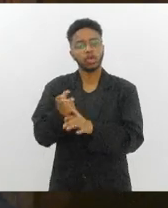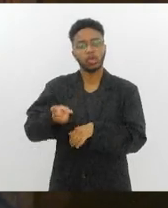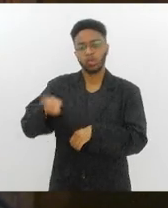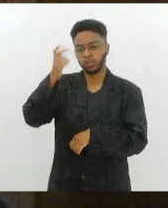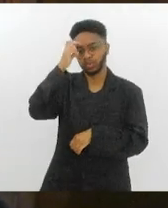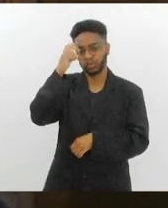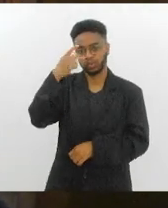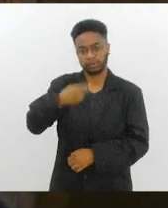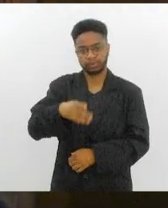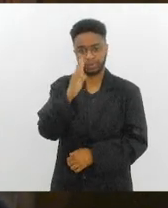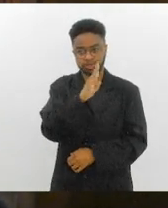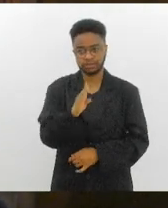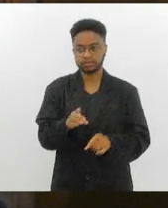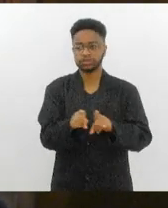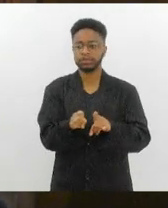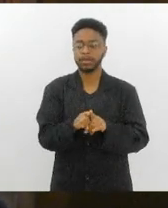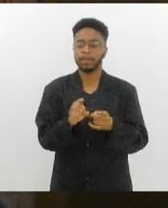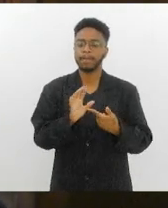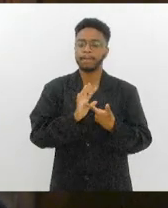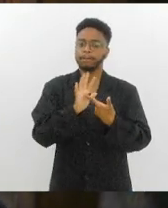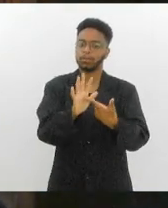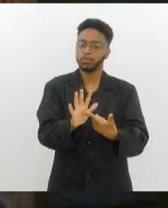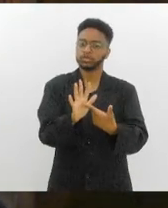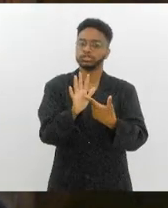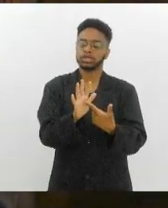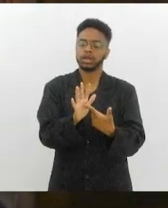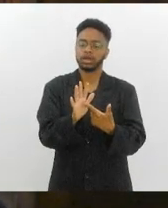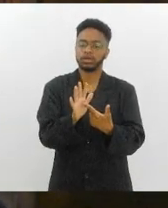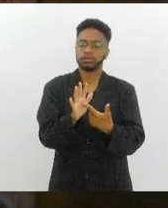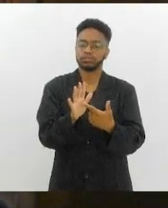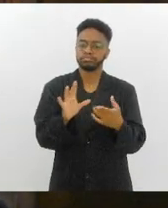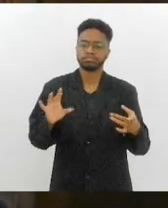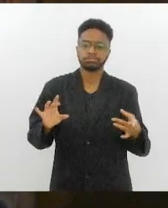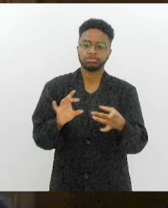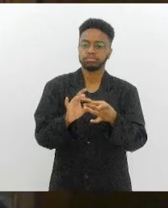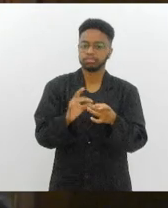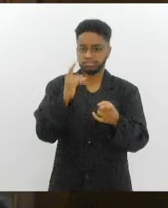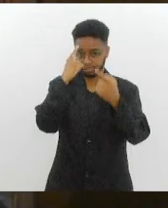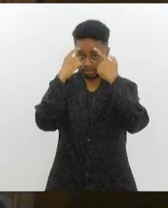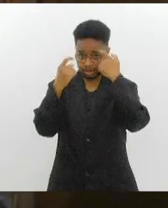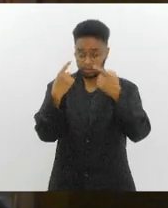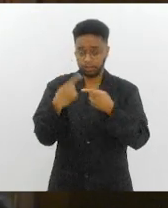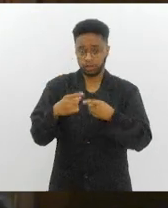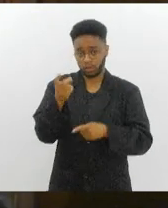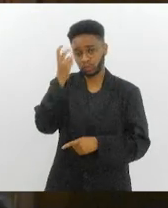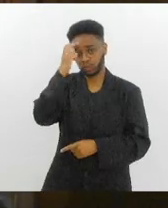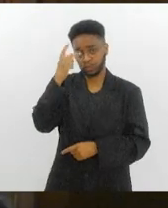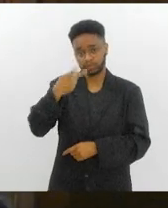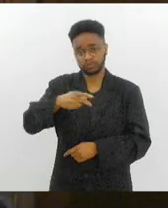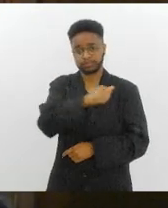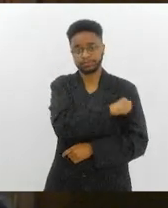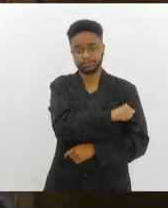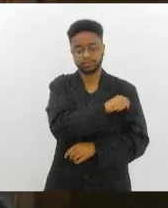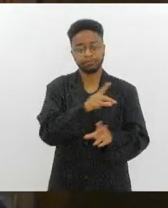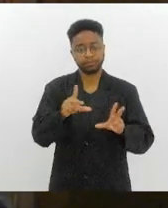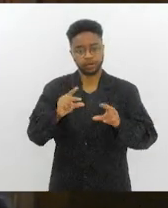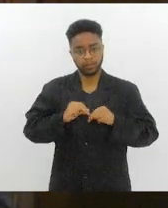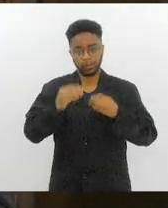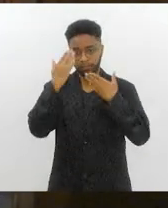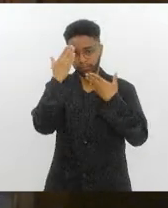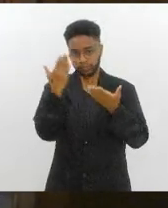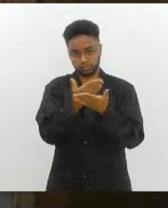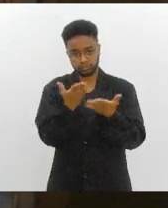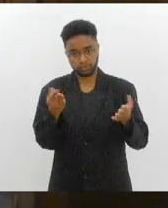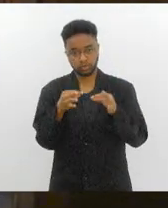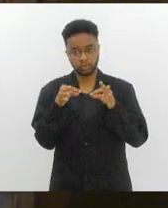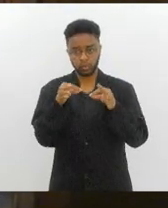luz nesse país. A cultura do Rio de Janeiro merece. Então, muito obrigado a todos, muito obrigado a todos os